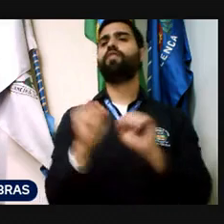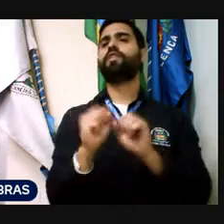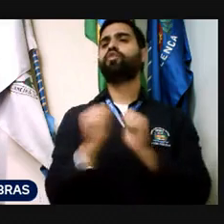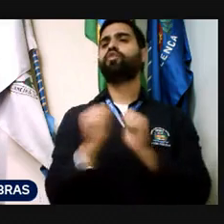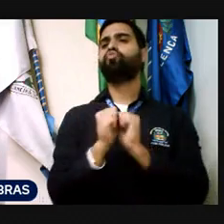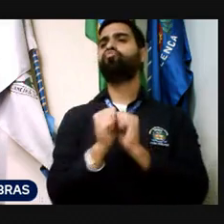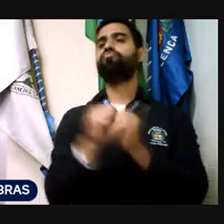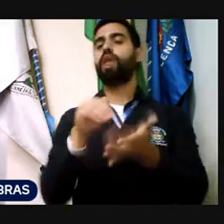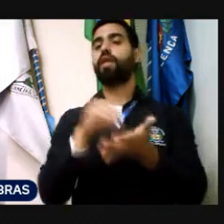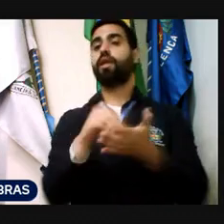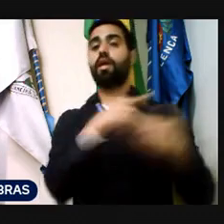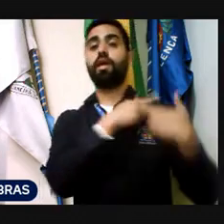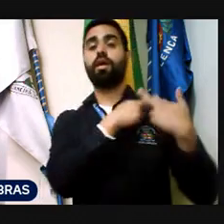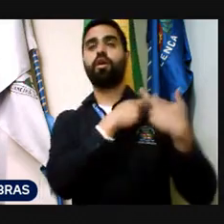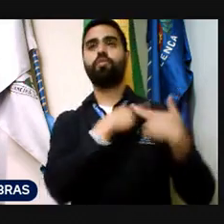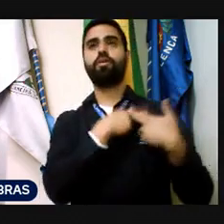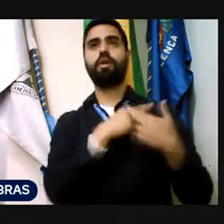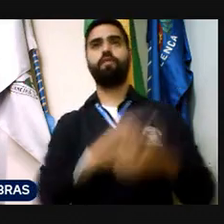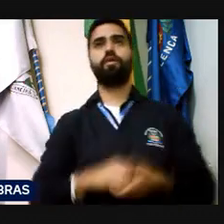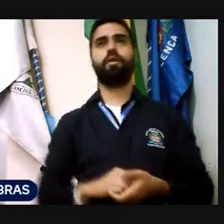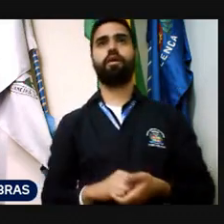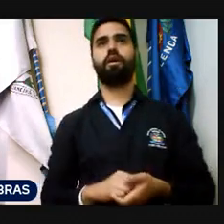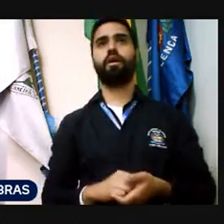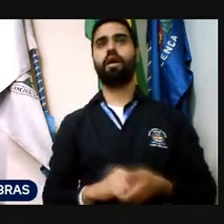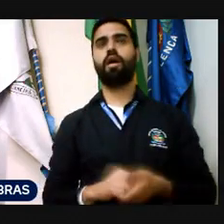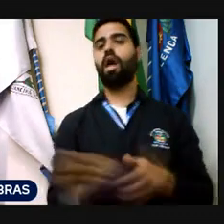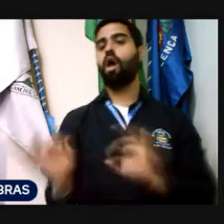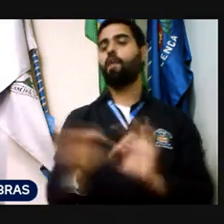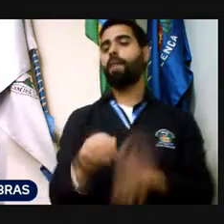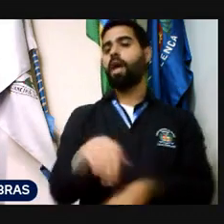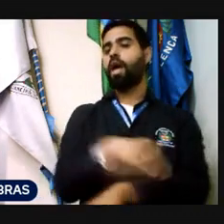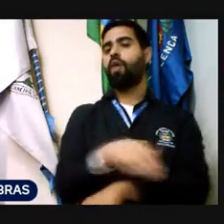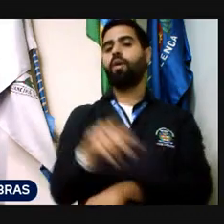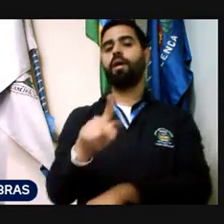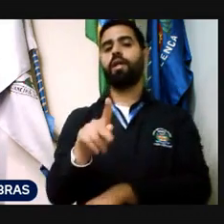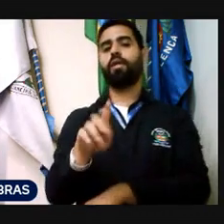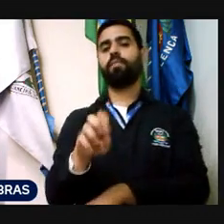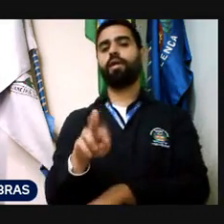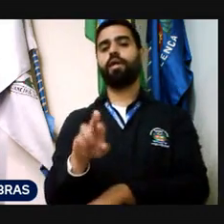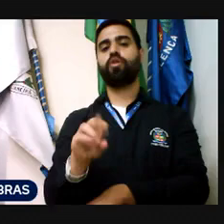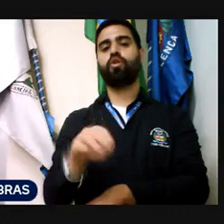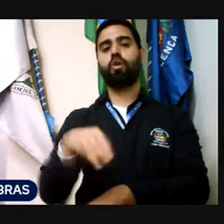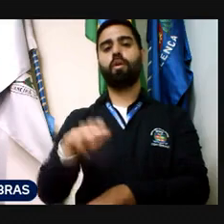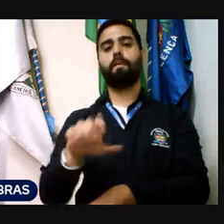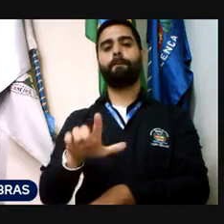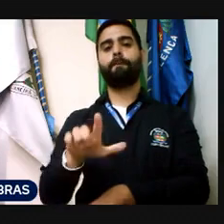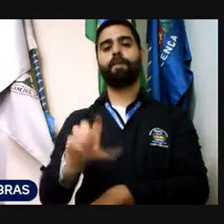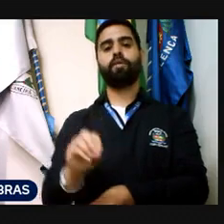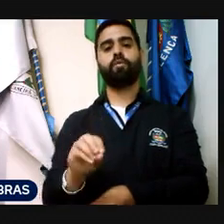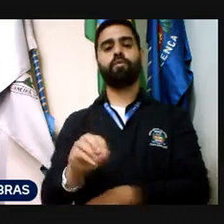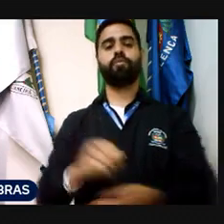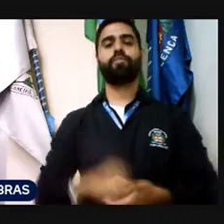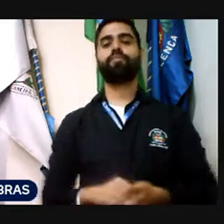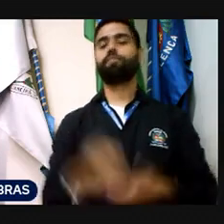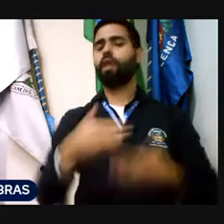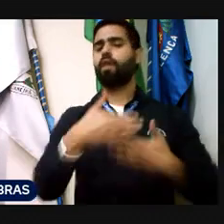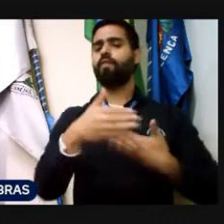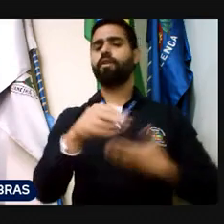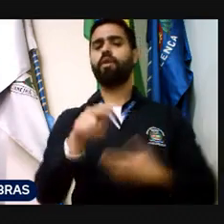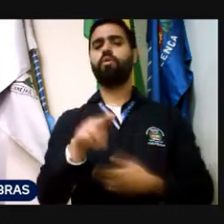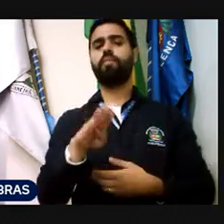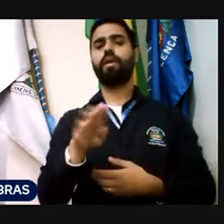secretaria responsável, o calçamento da rua Pedro Melo Ferreira, trecho em frente à UBS do bairro João